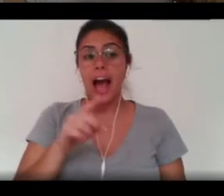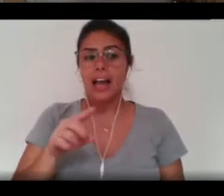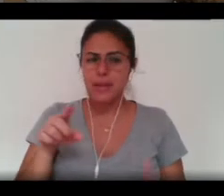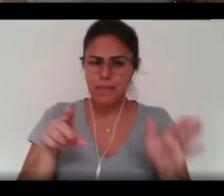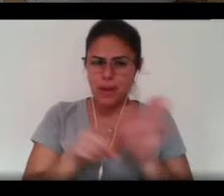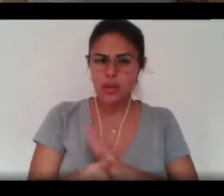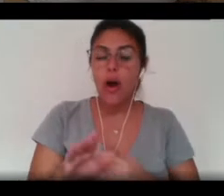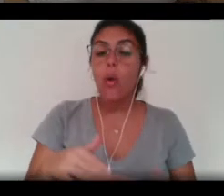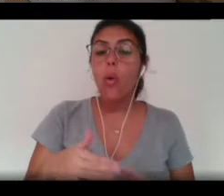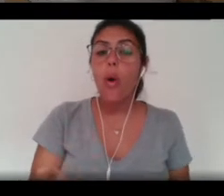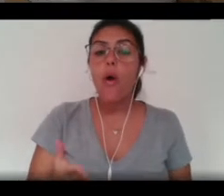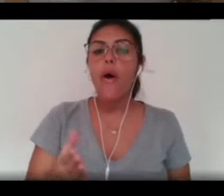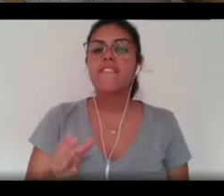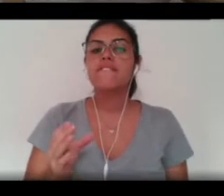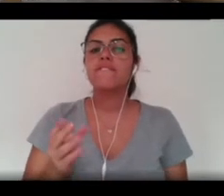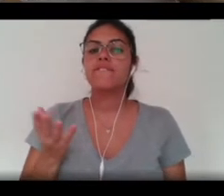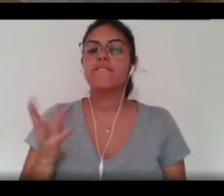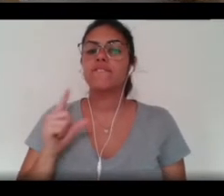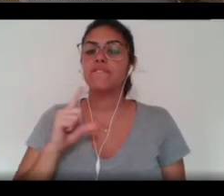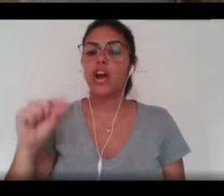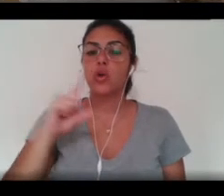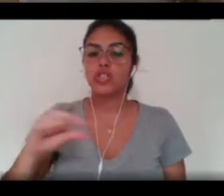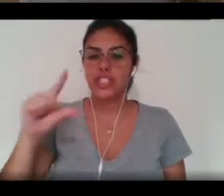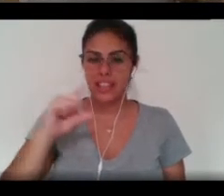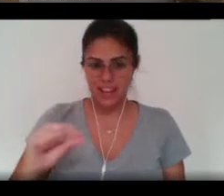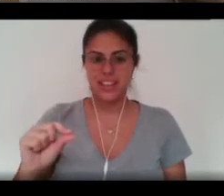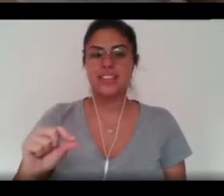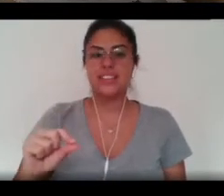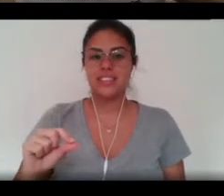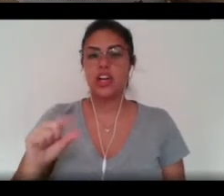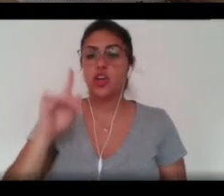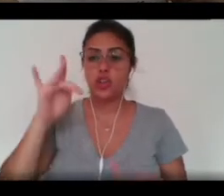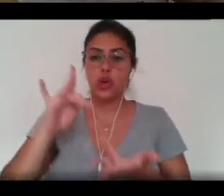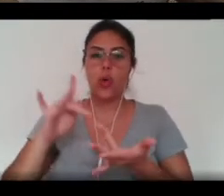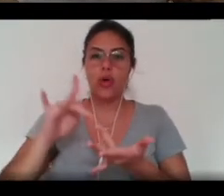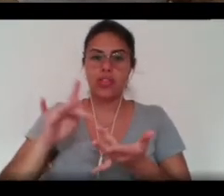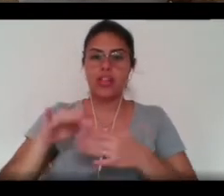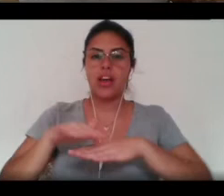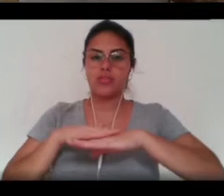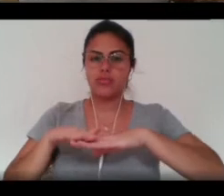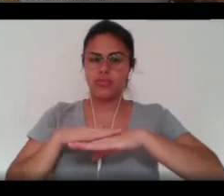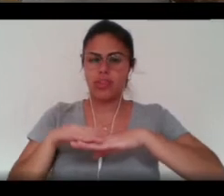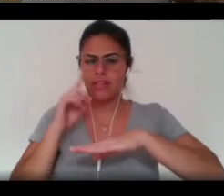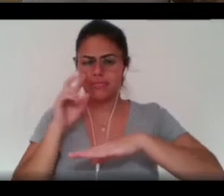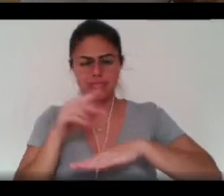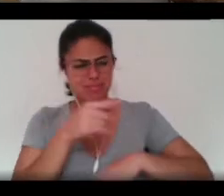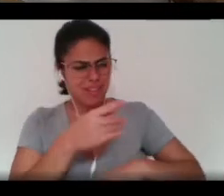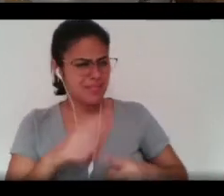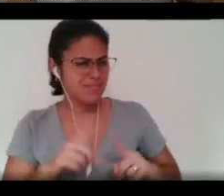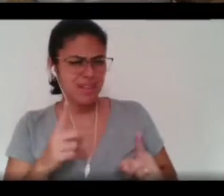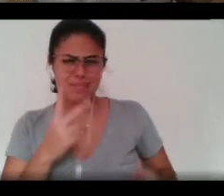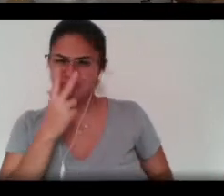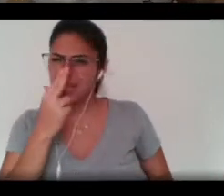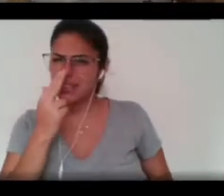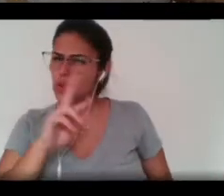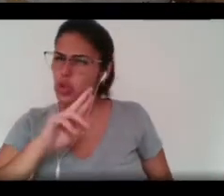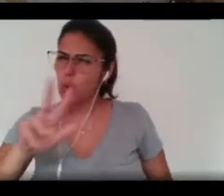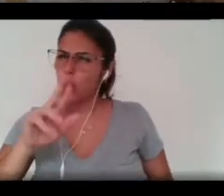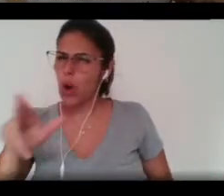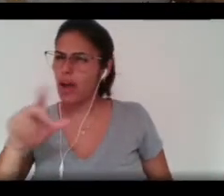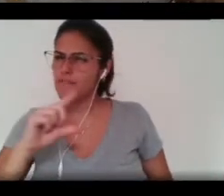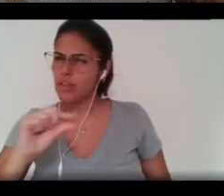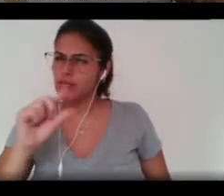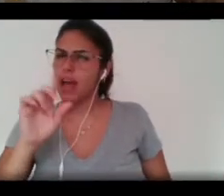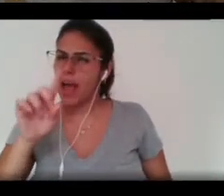areia quando ele atinge o solo. E aqui, ó, o que a gente acabou de calcular não foi a velocidade do saco de